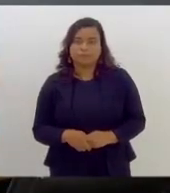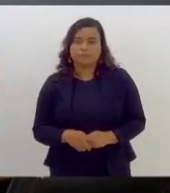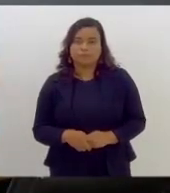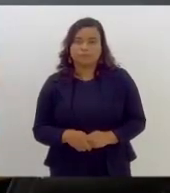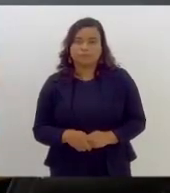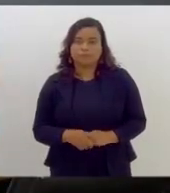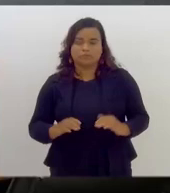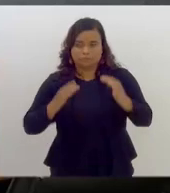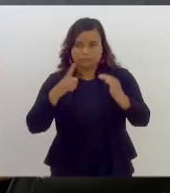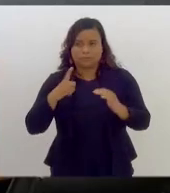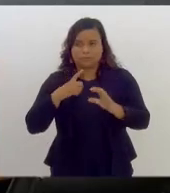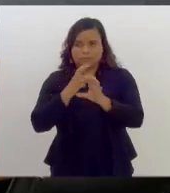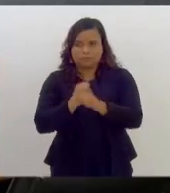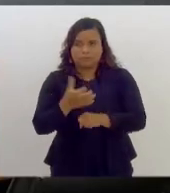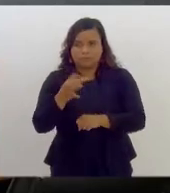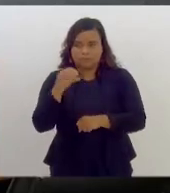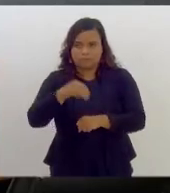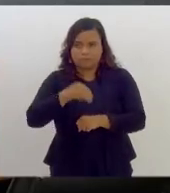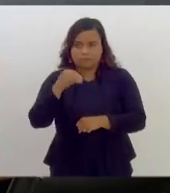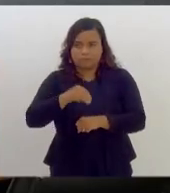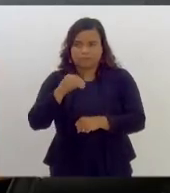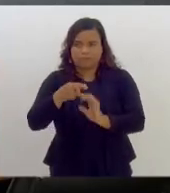Vossa Excelência dispõe de 10 minutos regimentais, presidente.